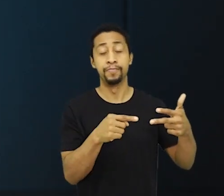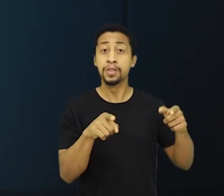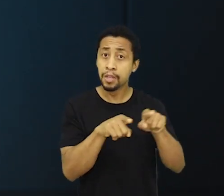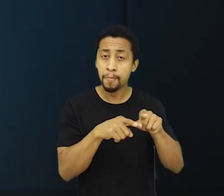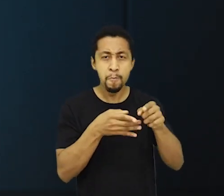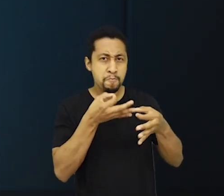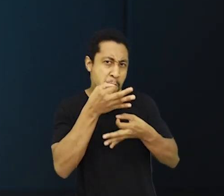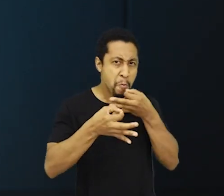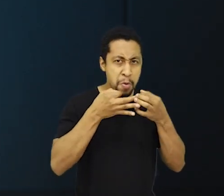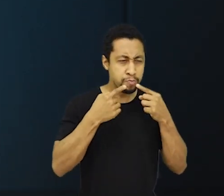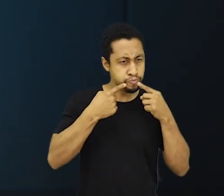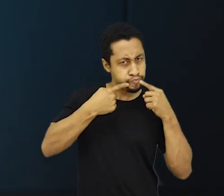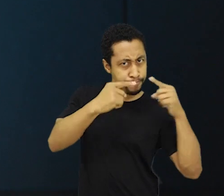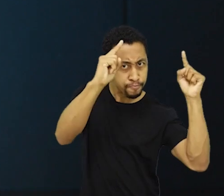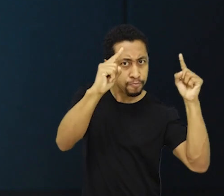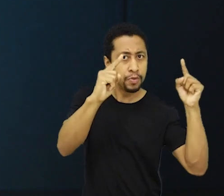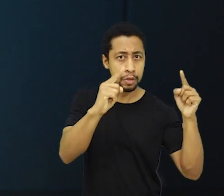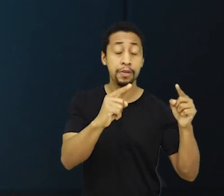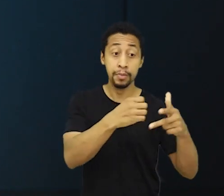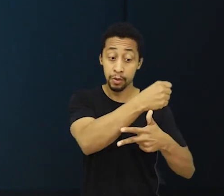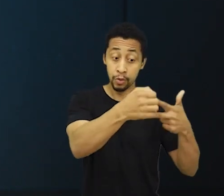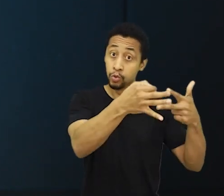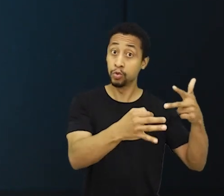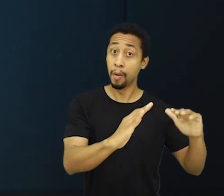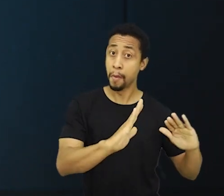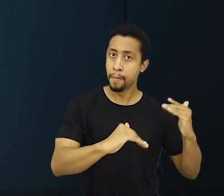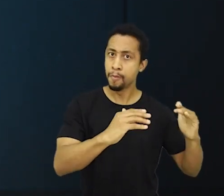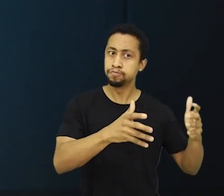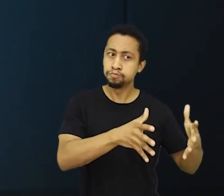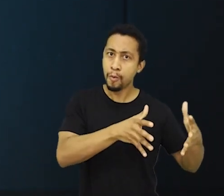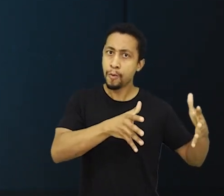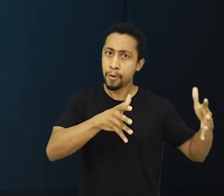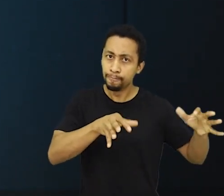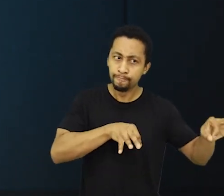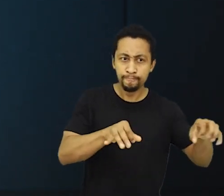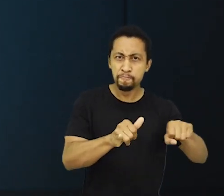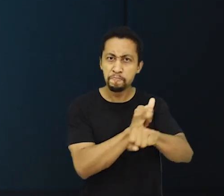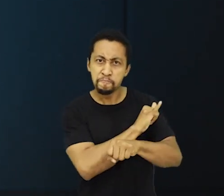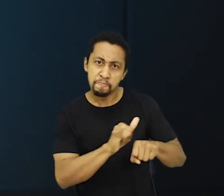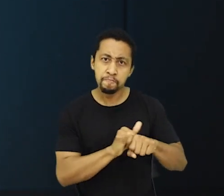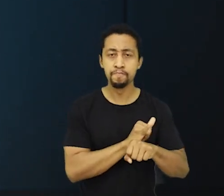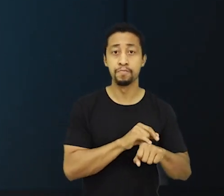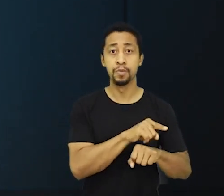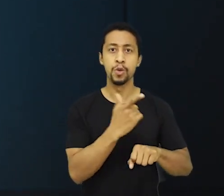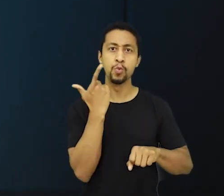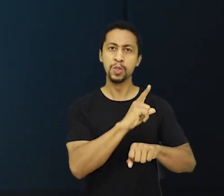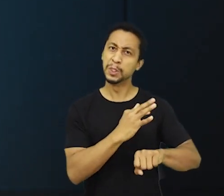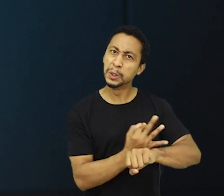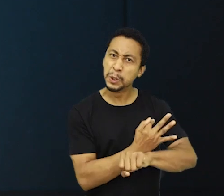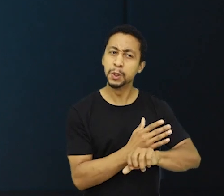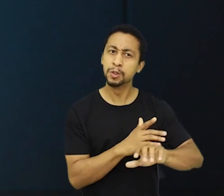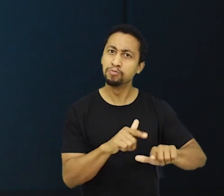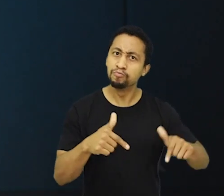críticas suficientes, para que o poder judiciário possa crescer e se estruturar e ser mais eficaz do que